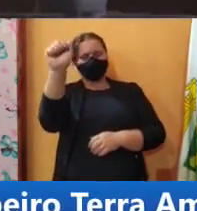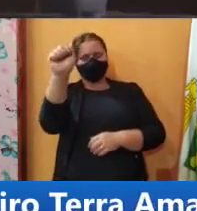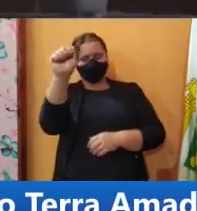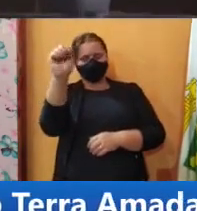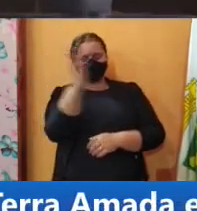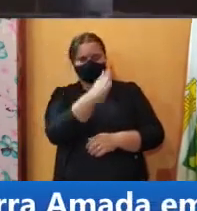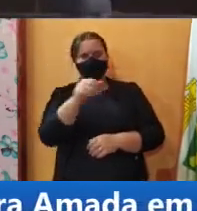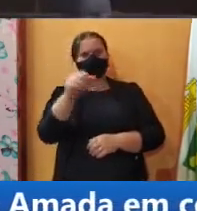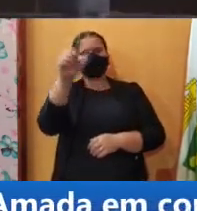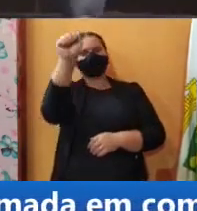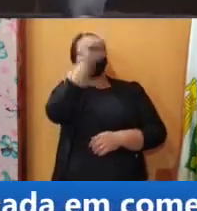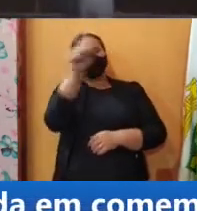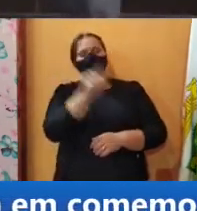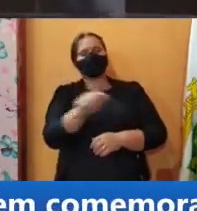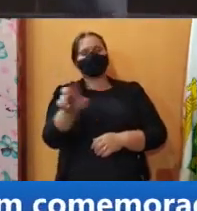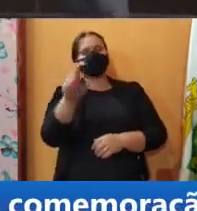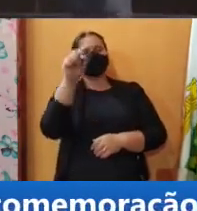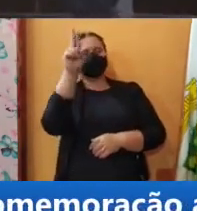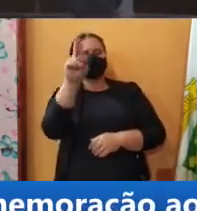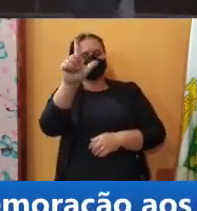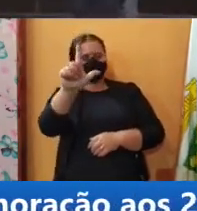filha, Williane. Nosso muito obrigado também.